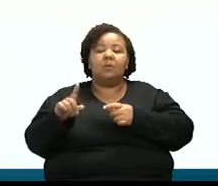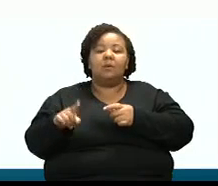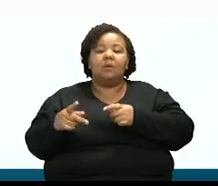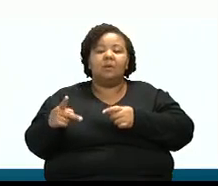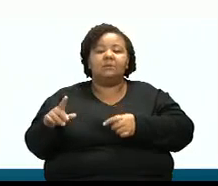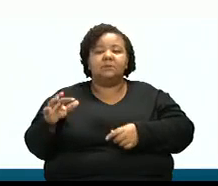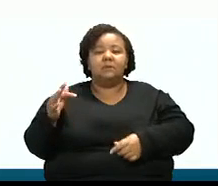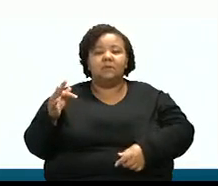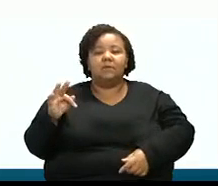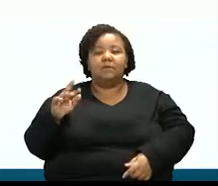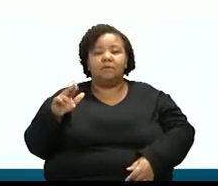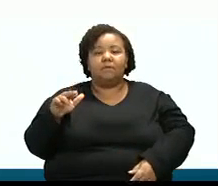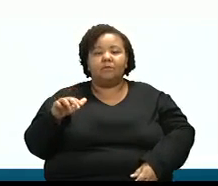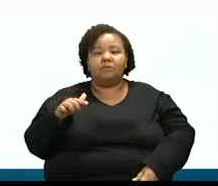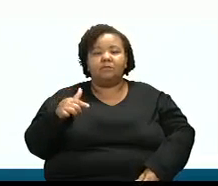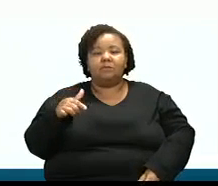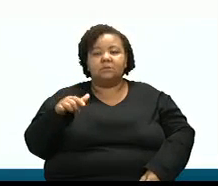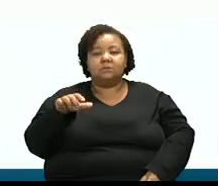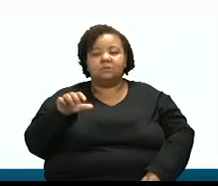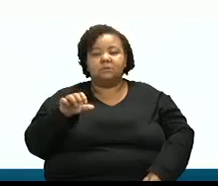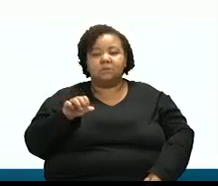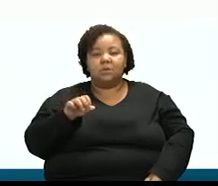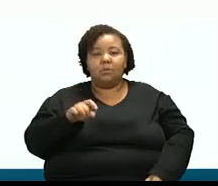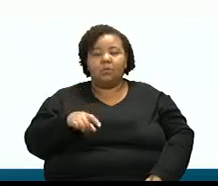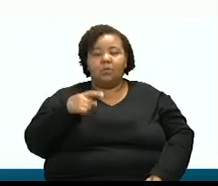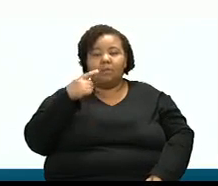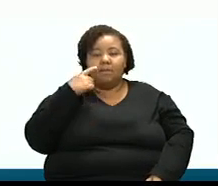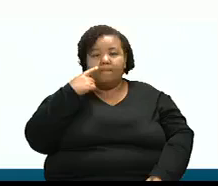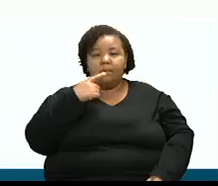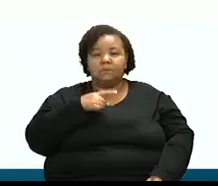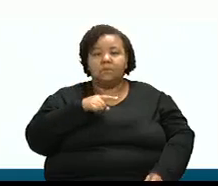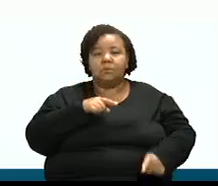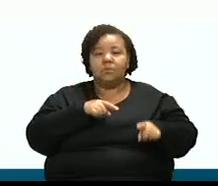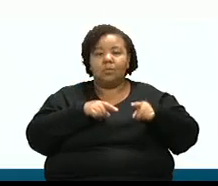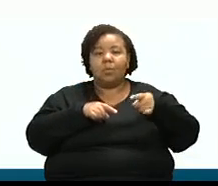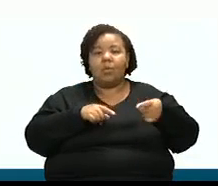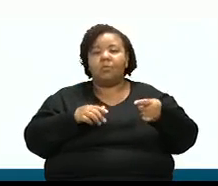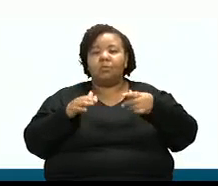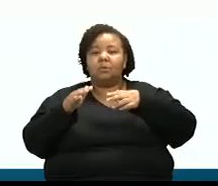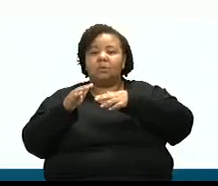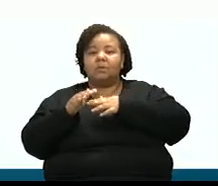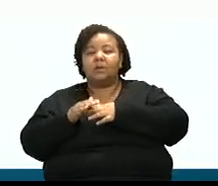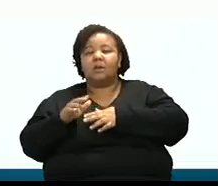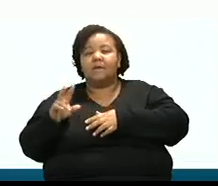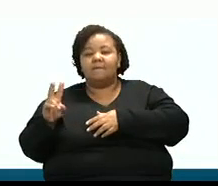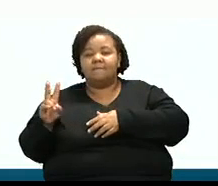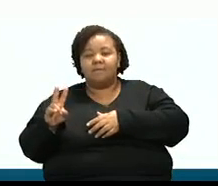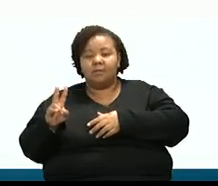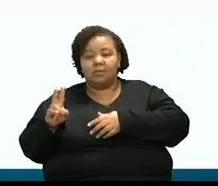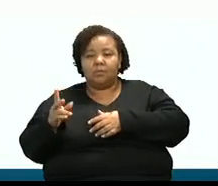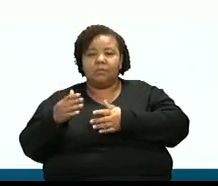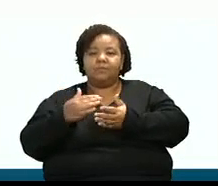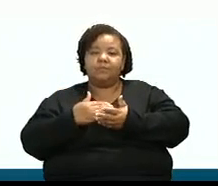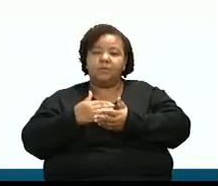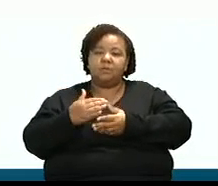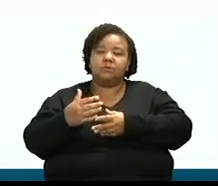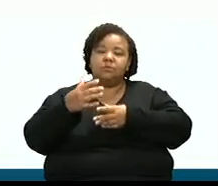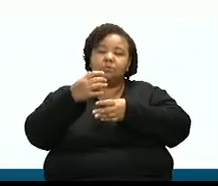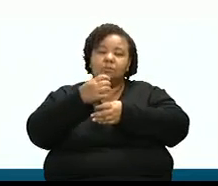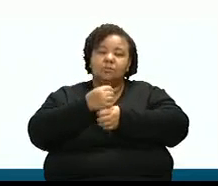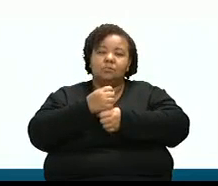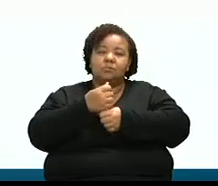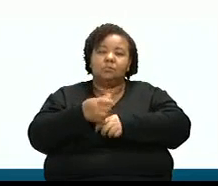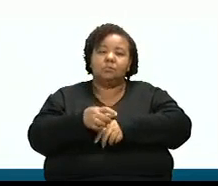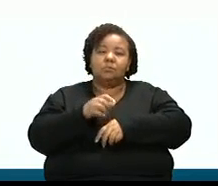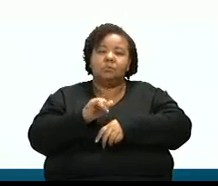função, de um espaço nele próprio, levando ponto a vetor. Eu vou iniciar, calculando essa integral